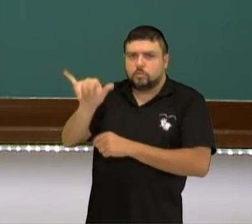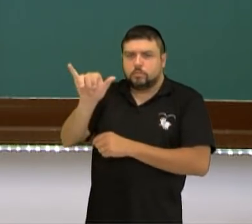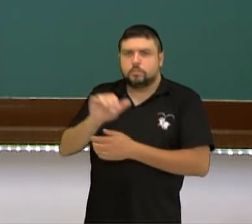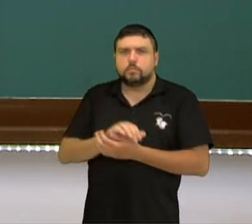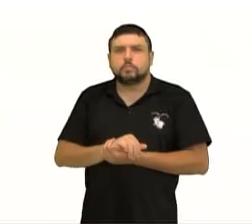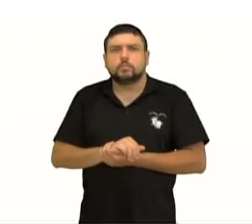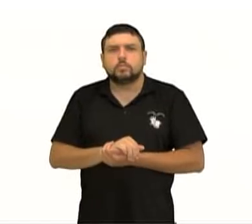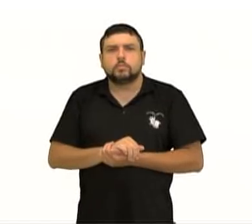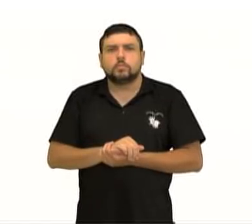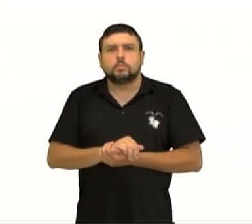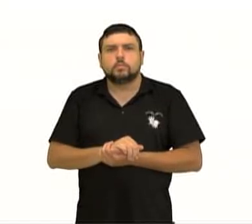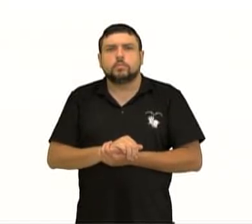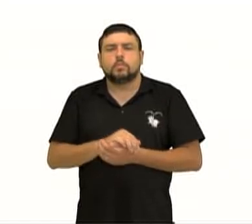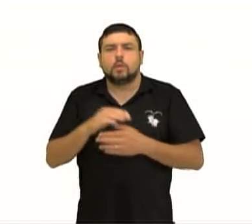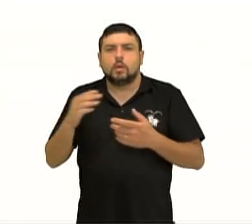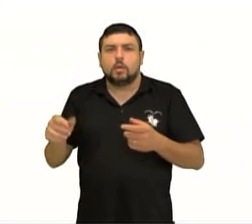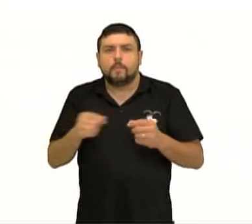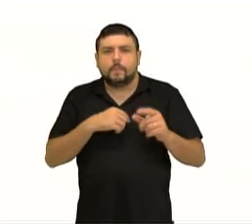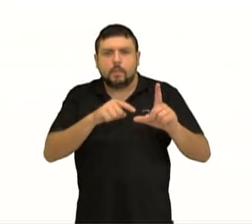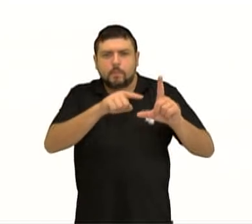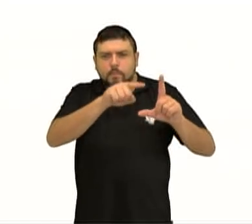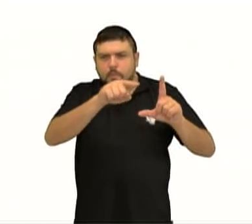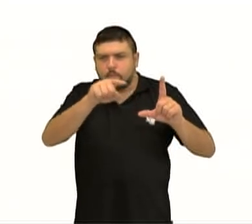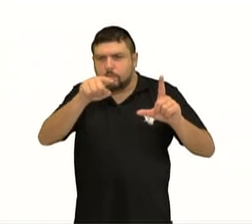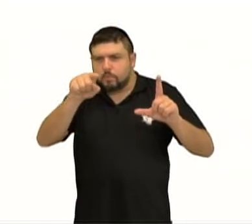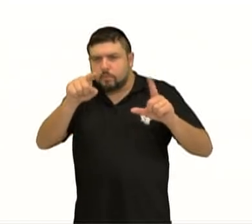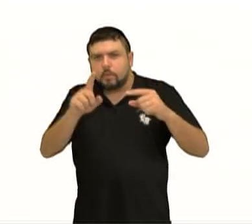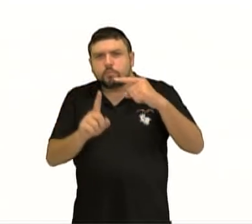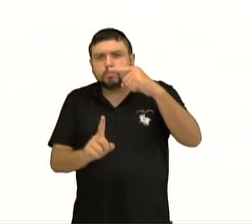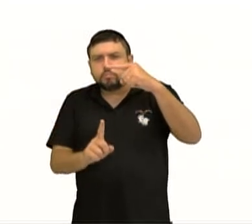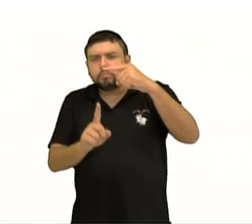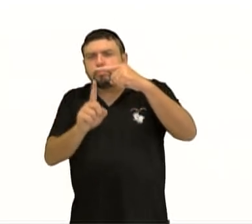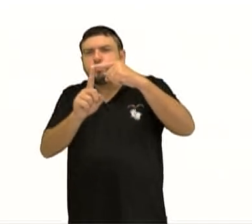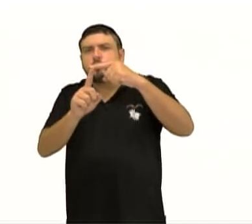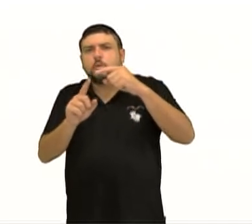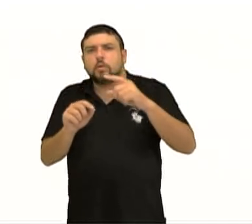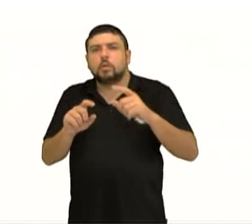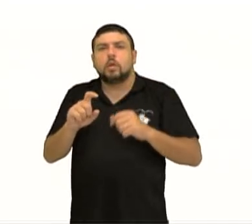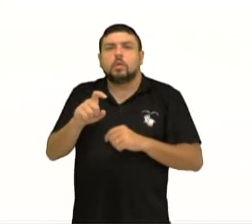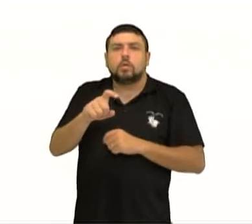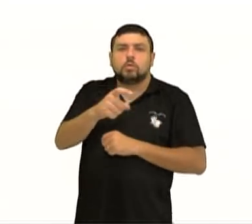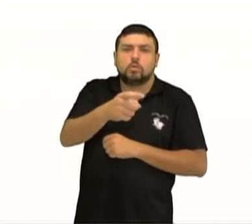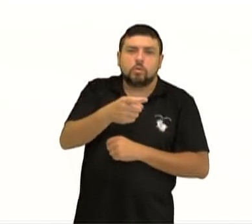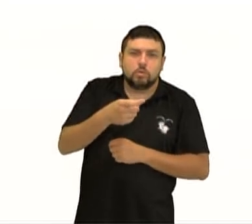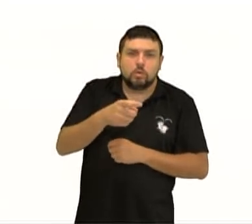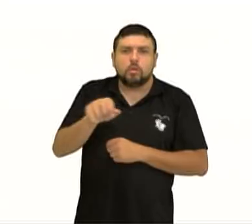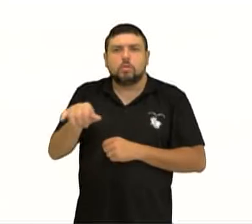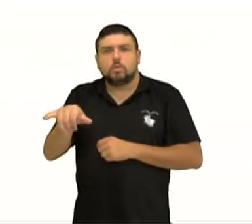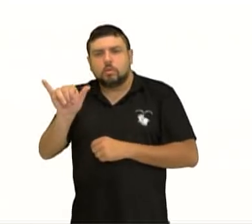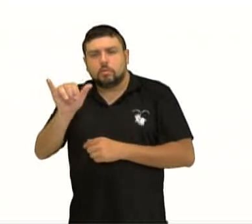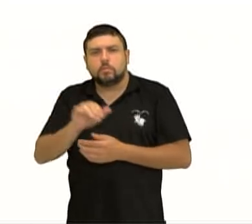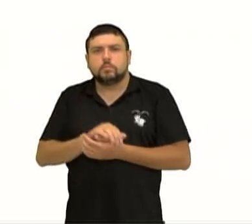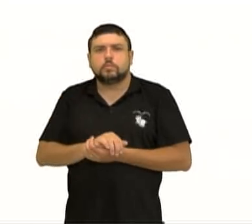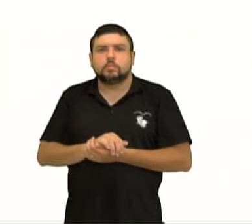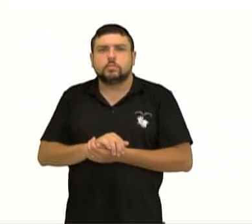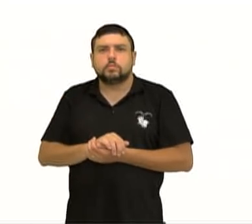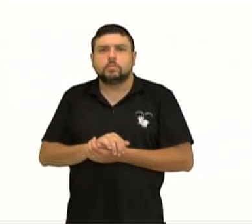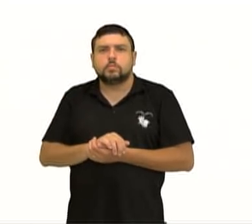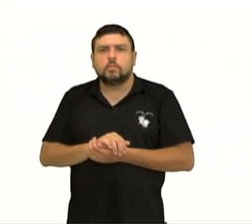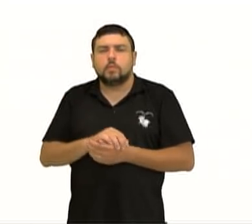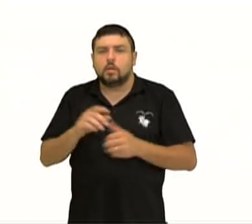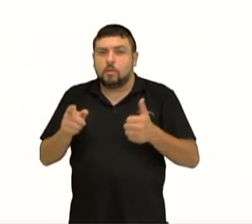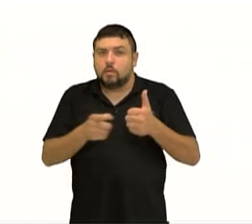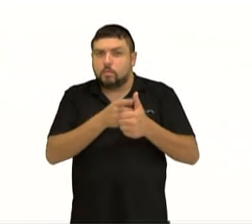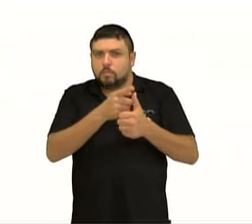no plano cartesiano a cada par ordenado XY da tabela. Então, primeiro eu vou começar com as continhas, que é a parte